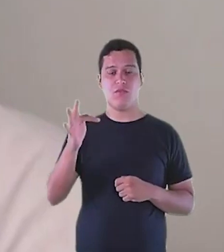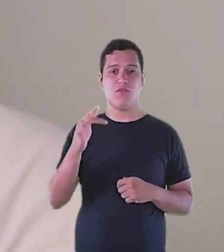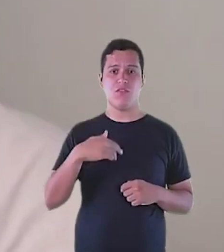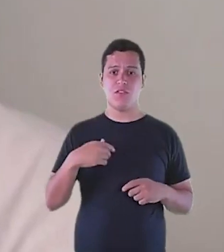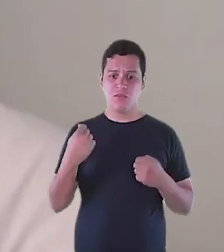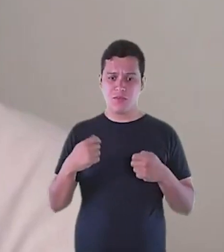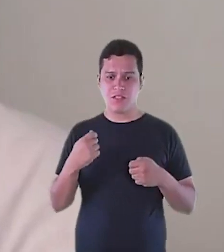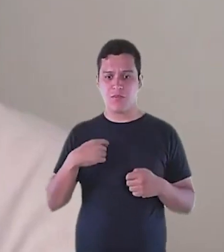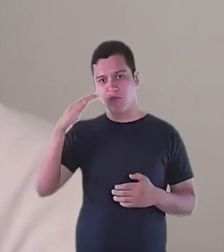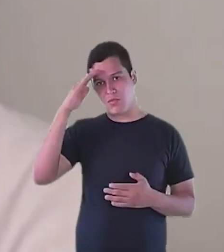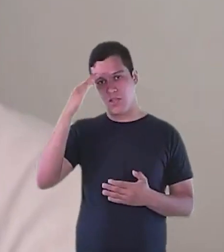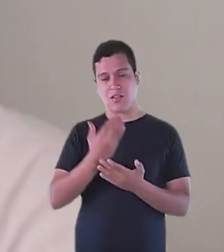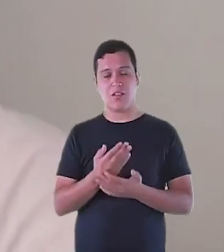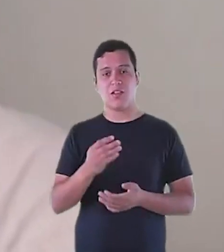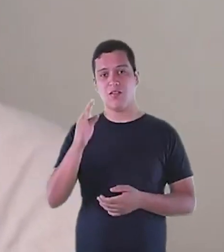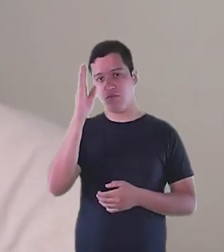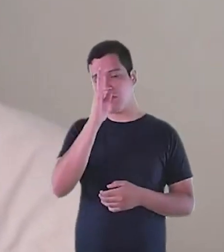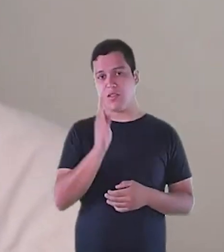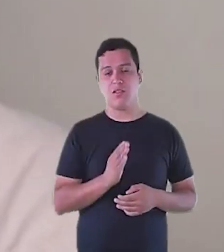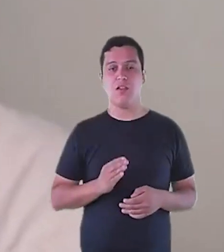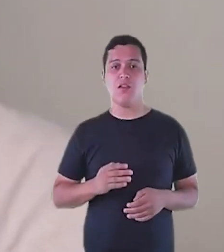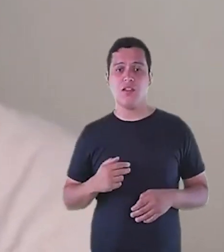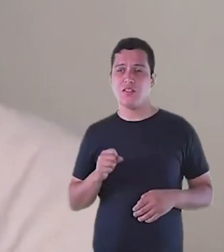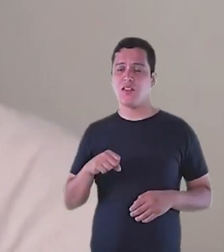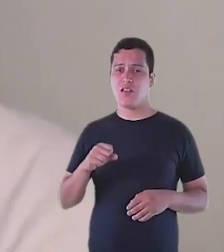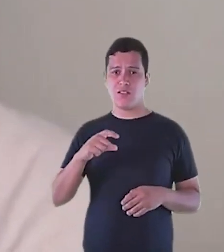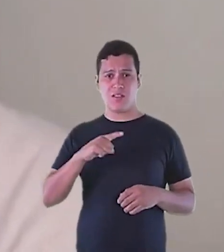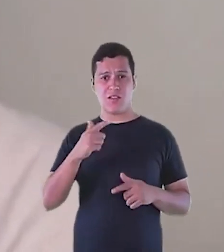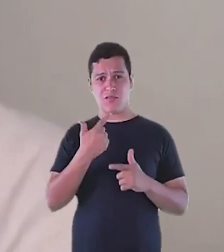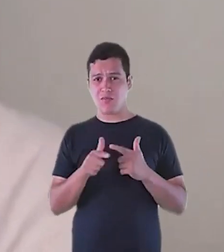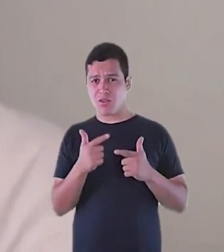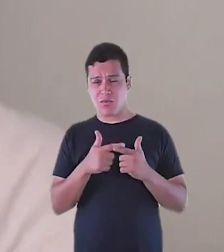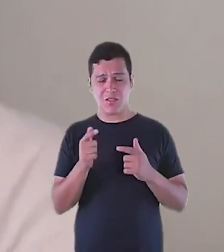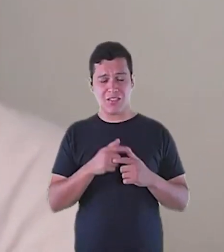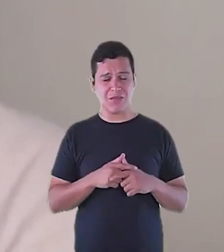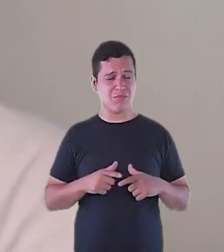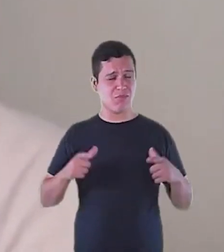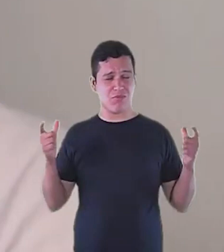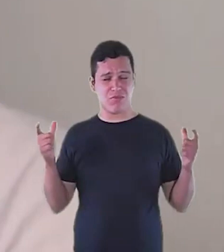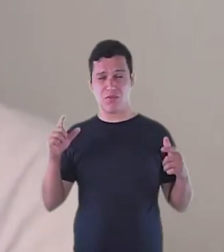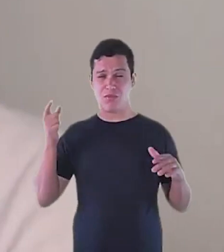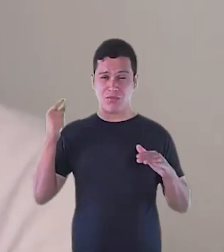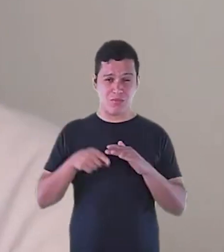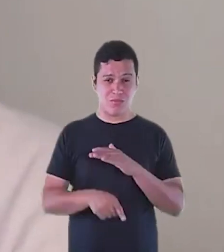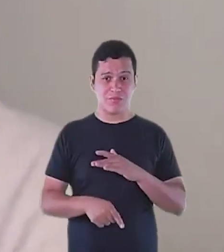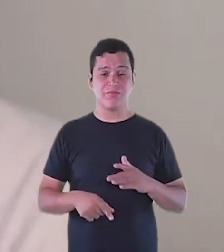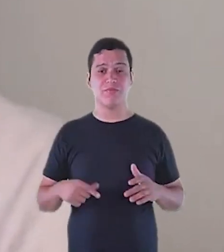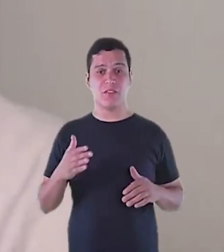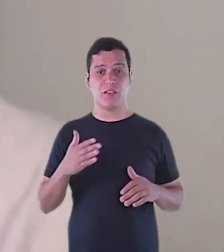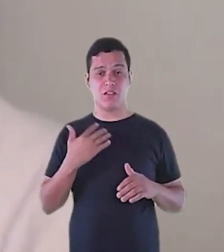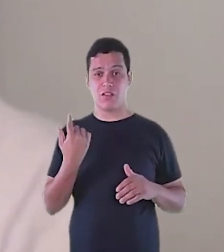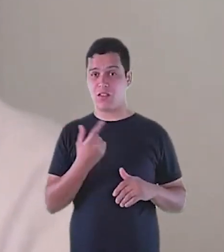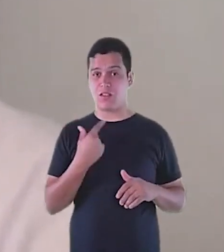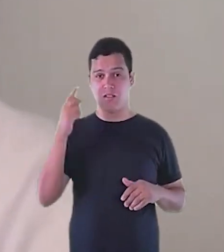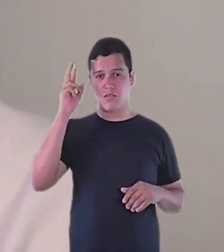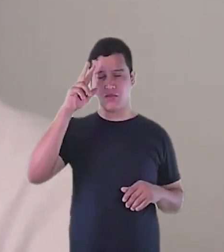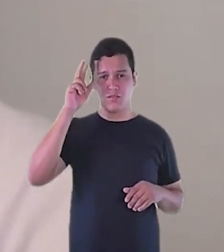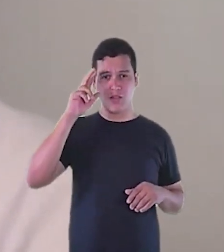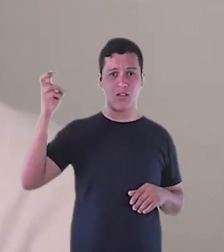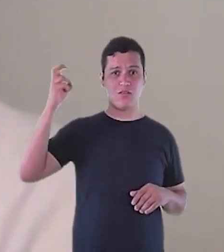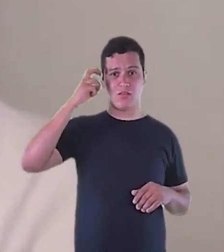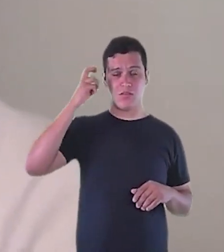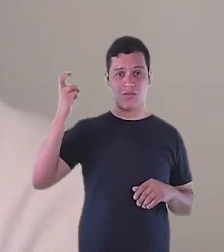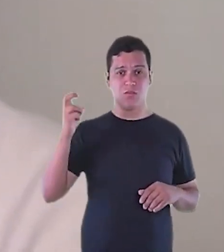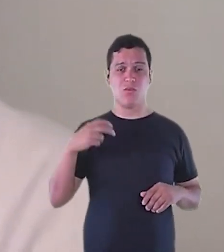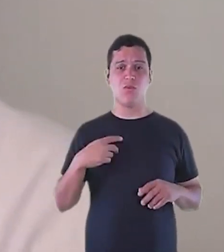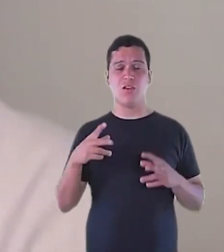achar que mesmo problemas tão grandes, tão profundos, tão arraigados na nossa história e na nossa cultura, como a